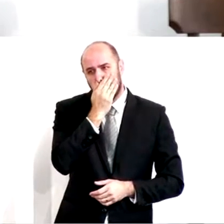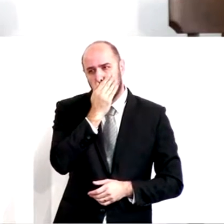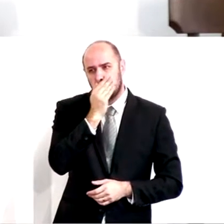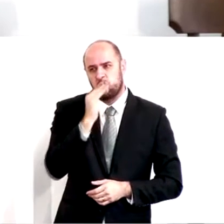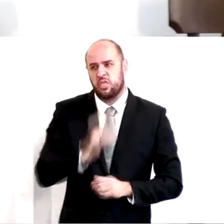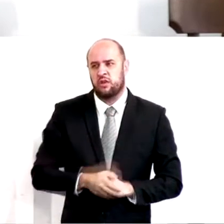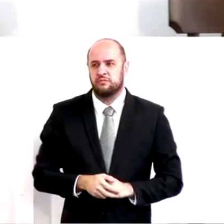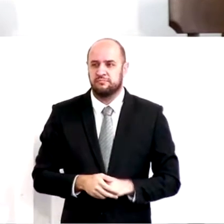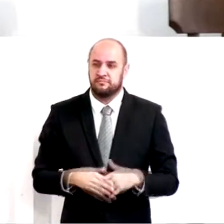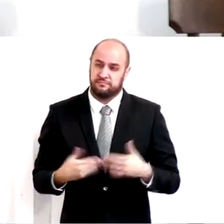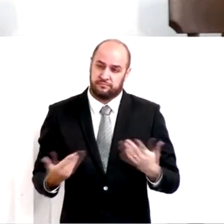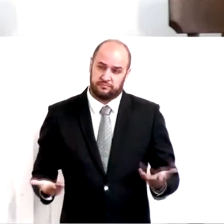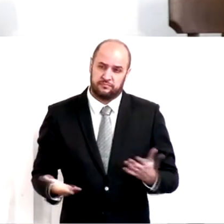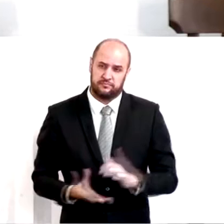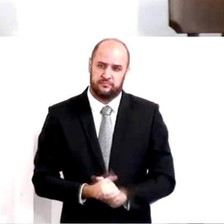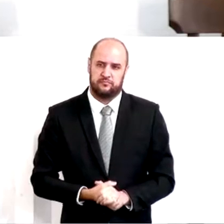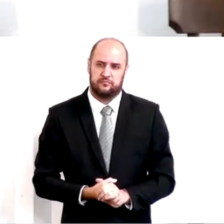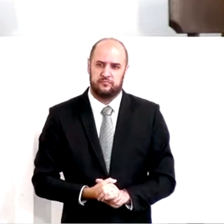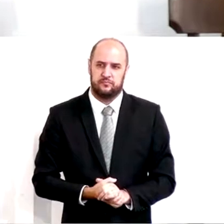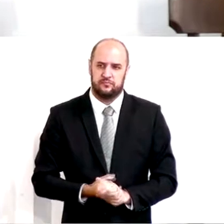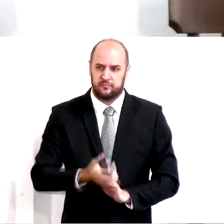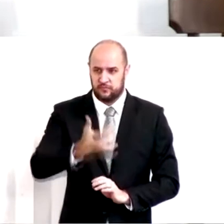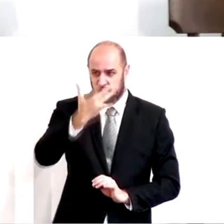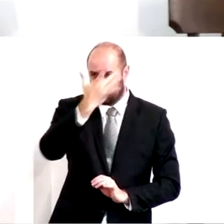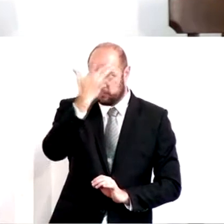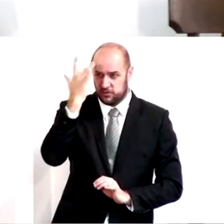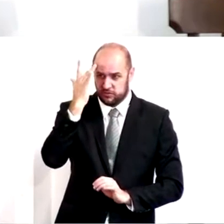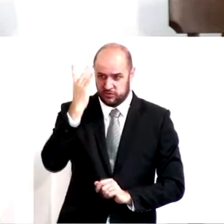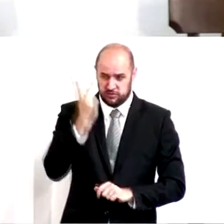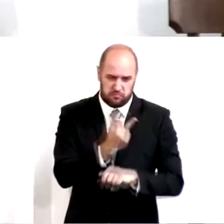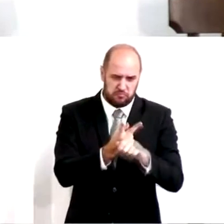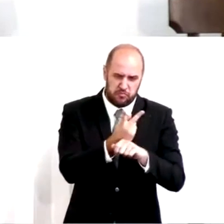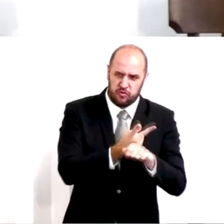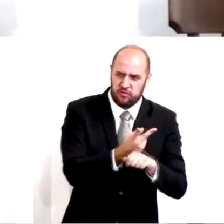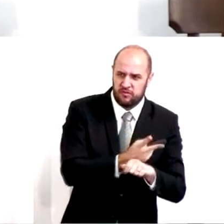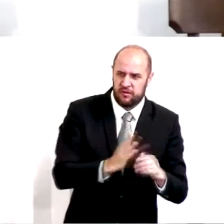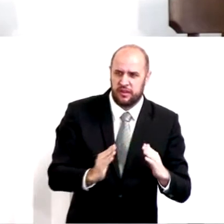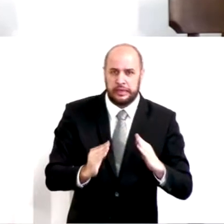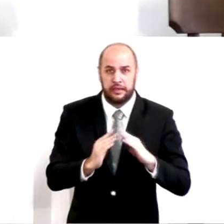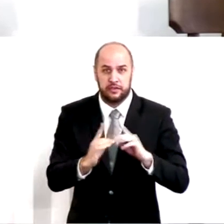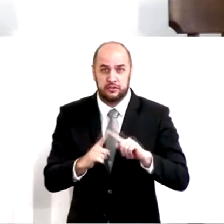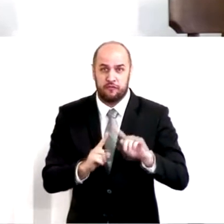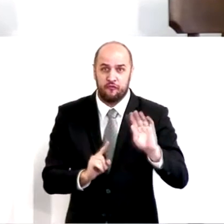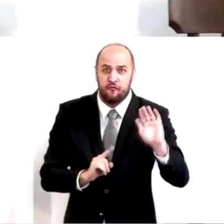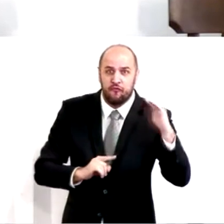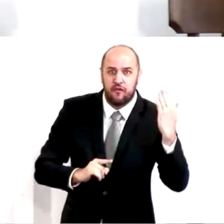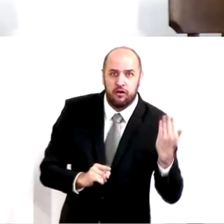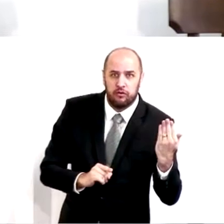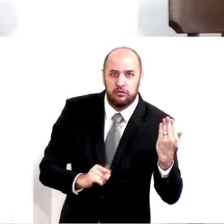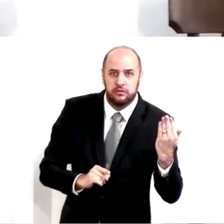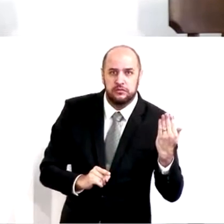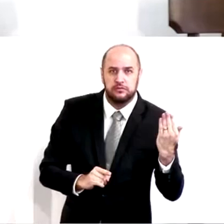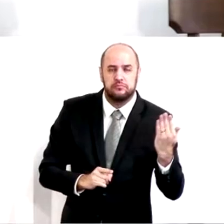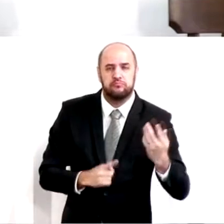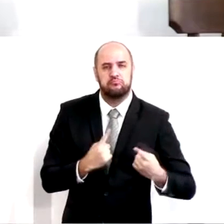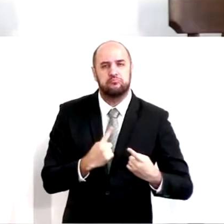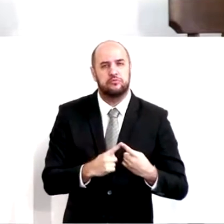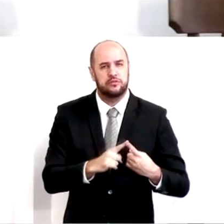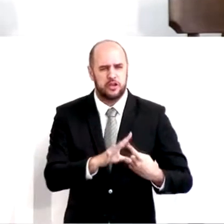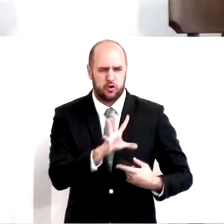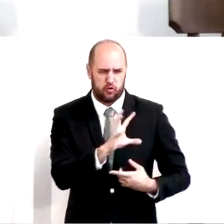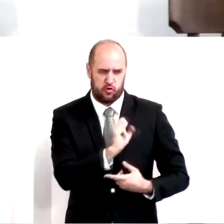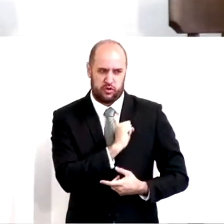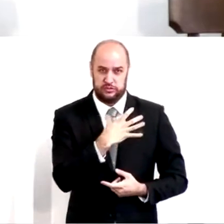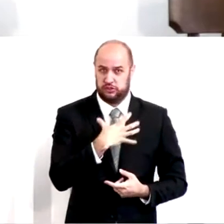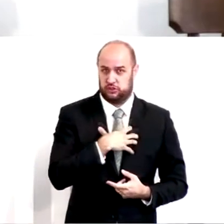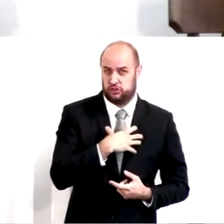Então, se pessoas procuram igrejas, mesmo falsas, porque gostam da